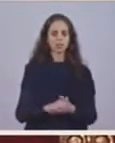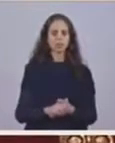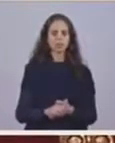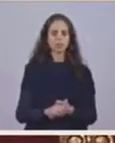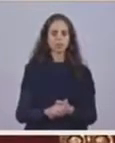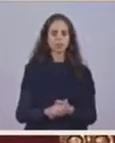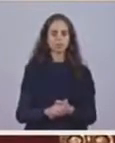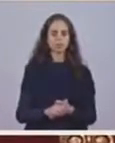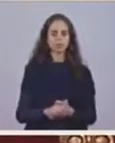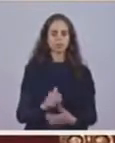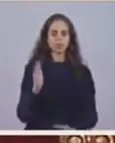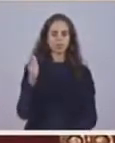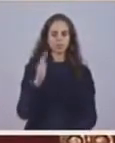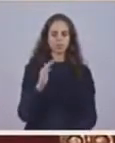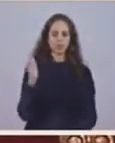ressurreição.